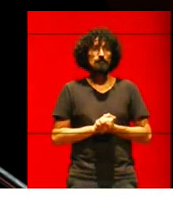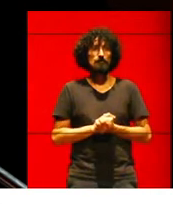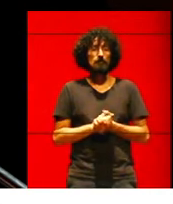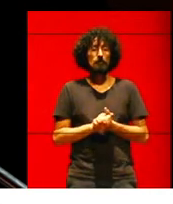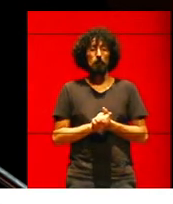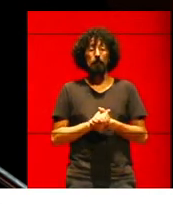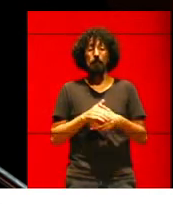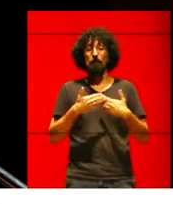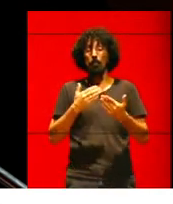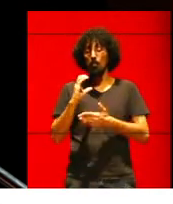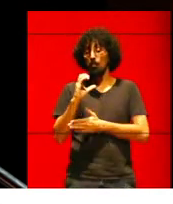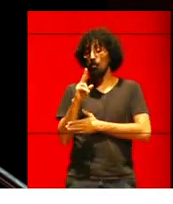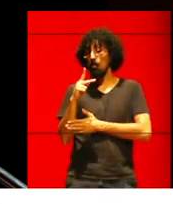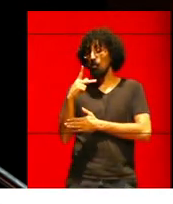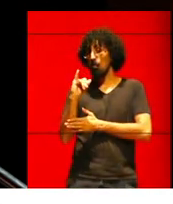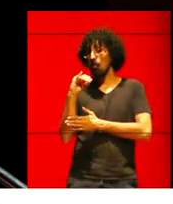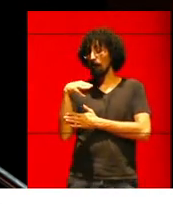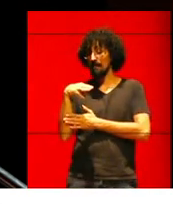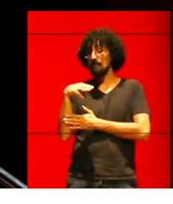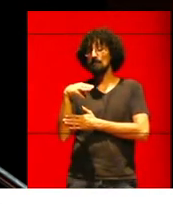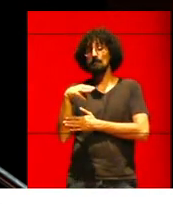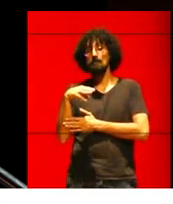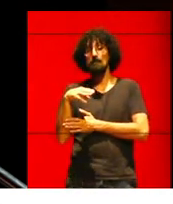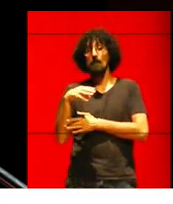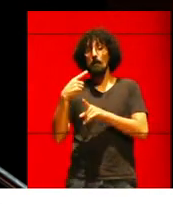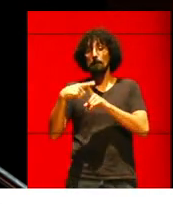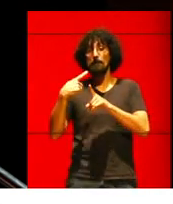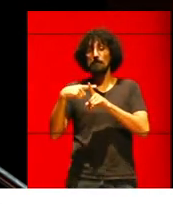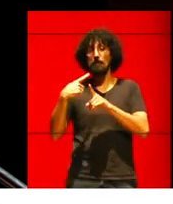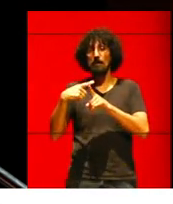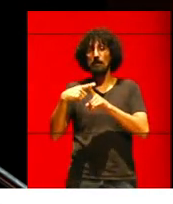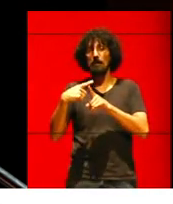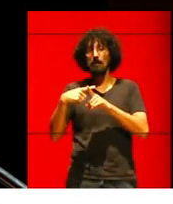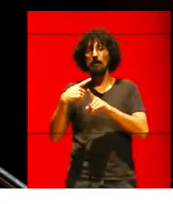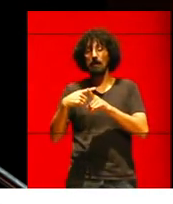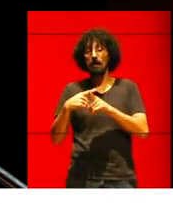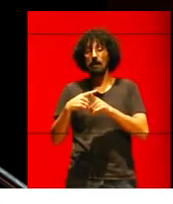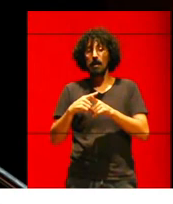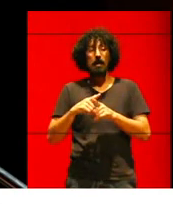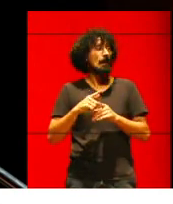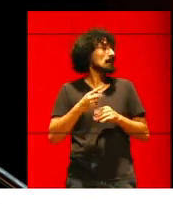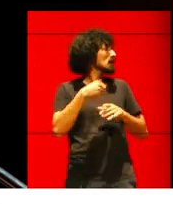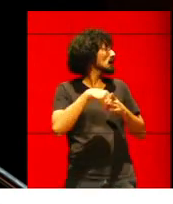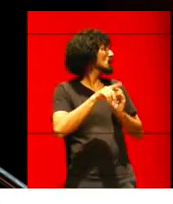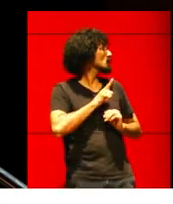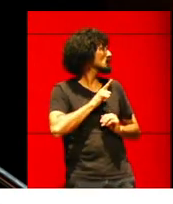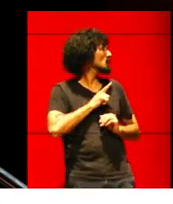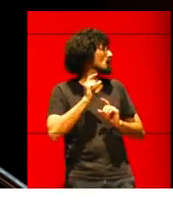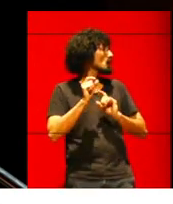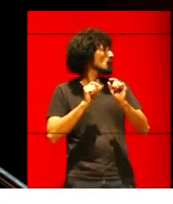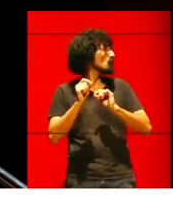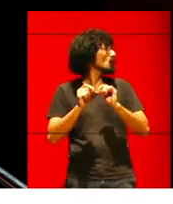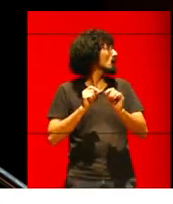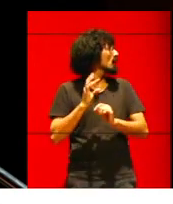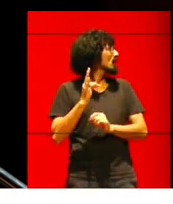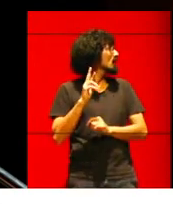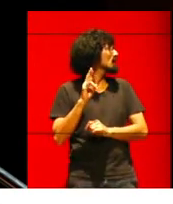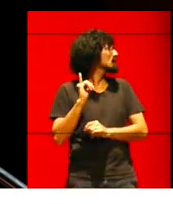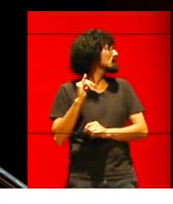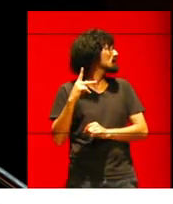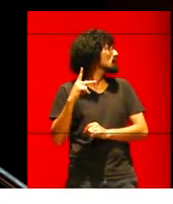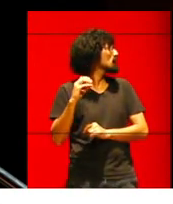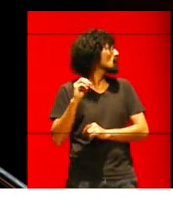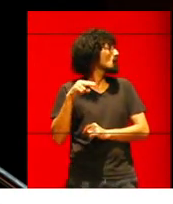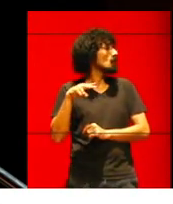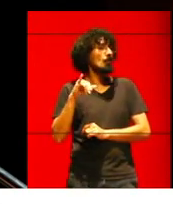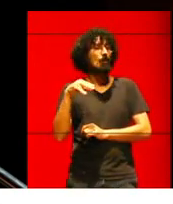E o cupim tem essa associação obrigatória com esse protozoário aqui, pessoal, que é a triconifa. A triconifa